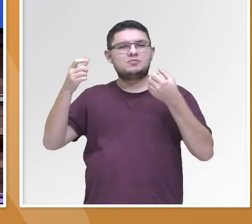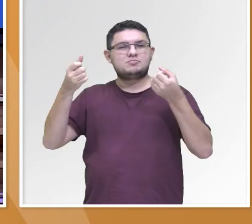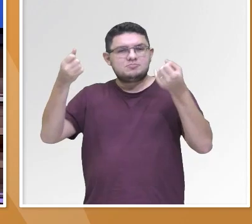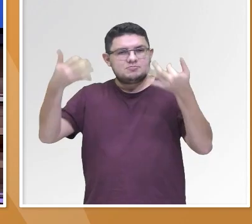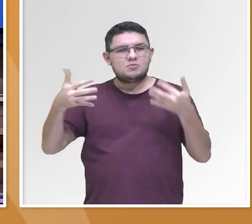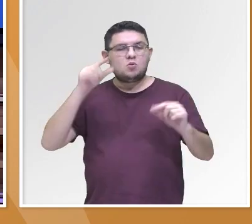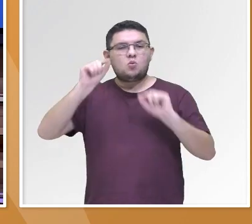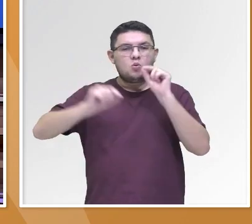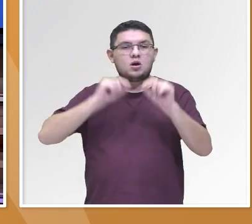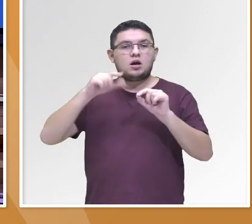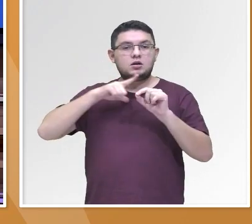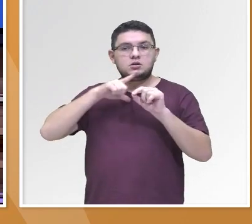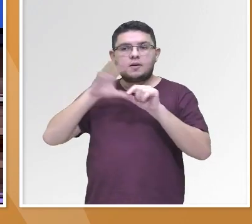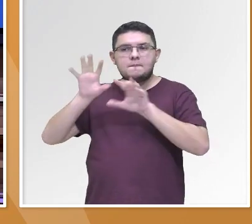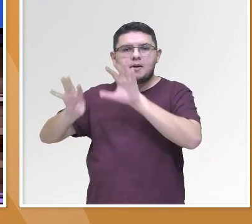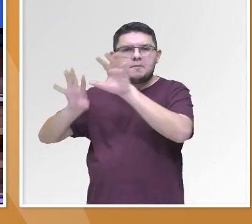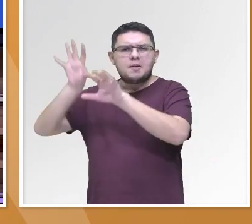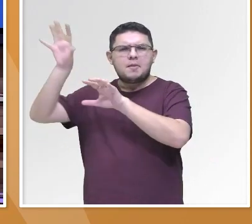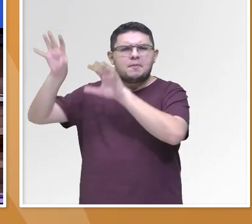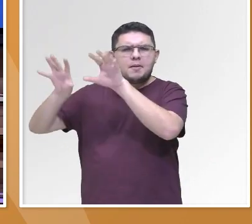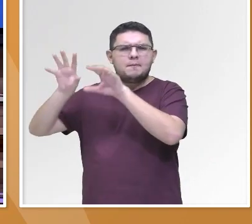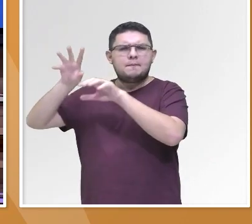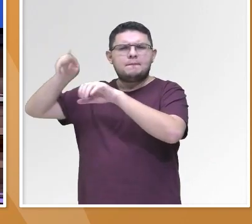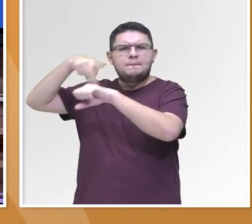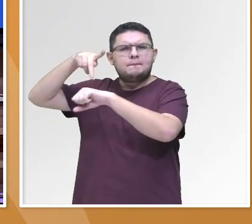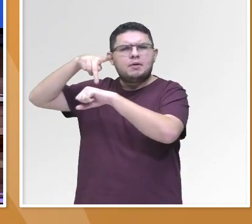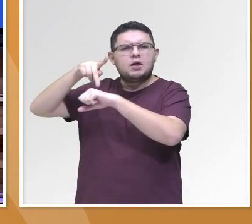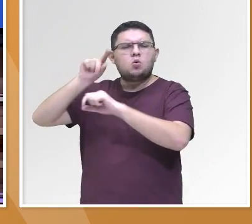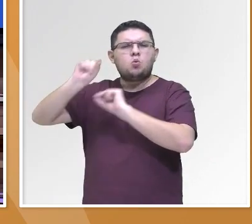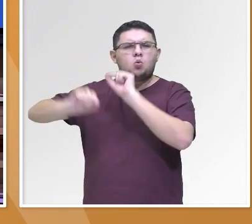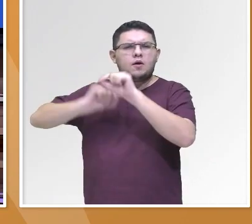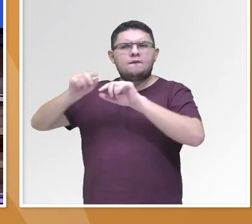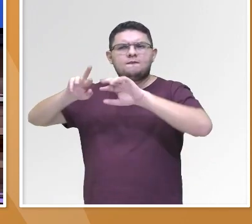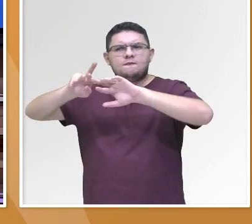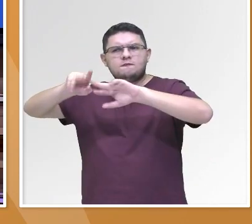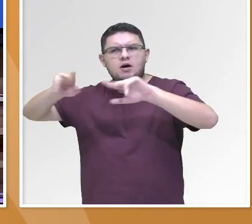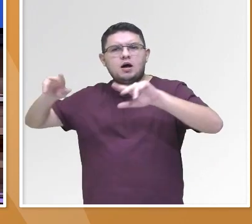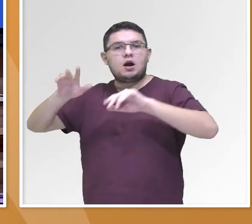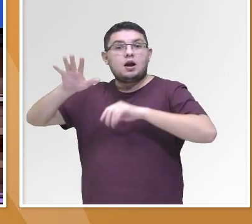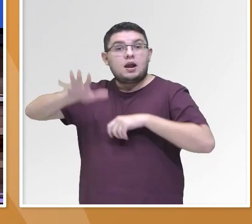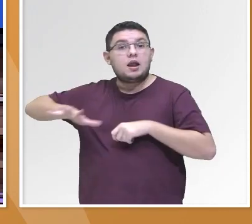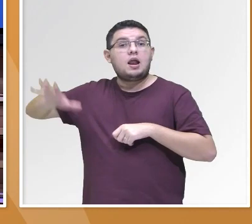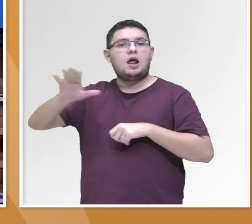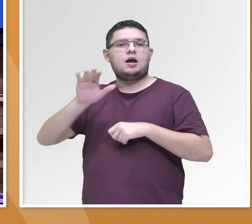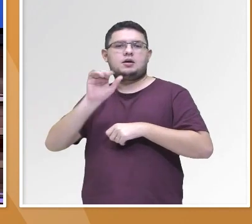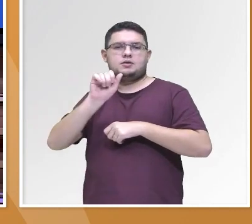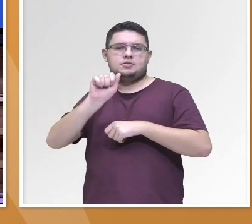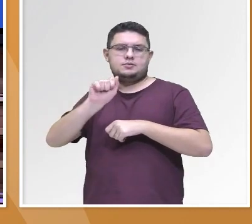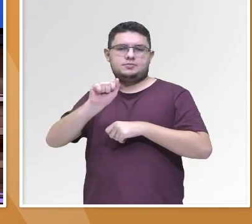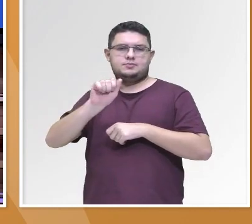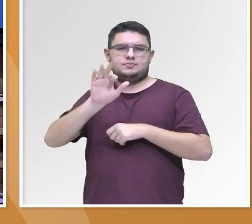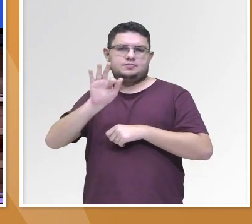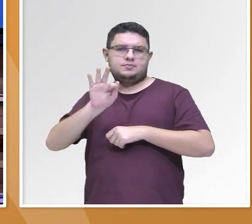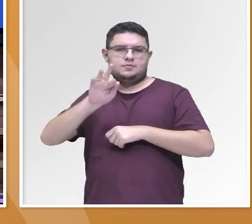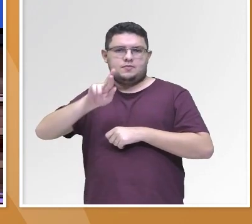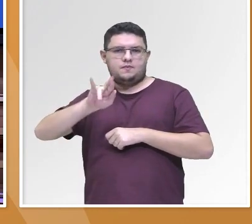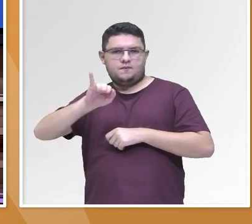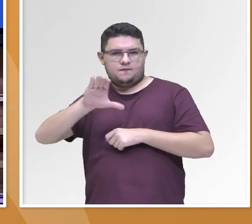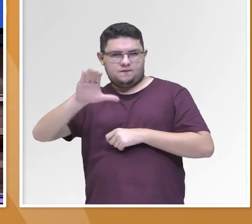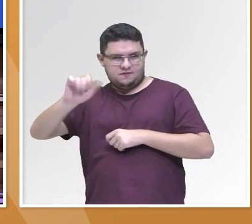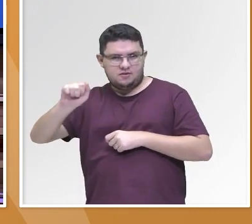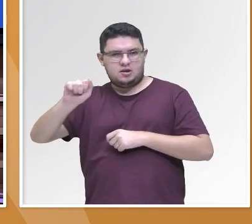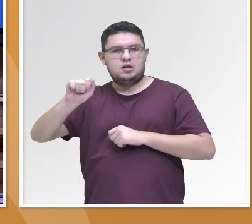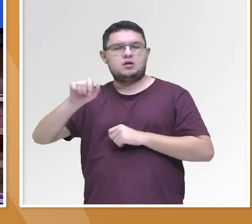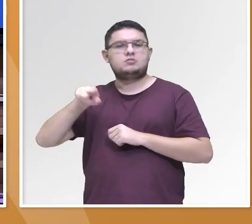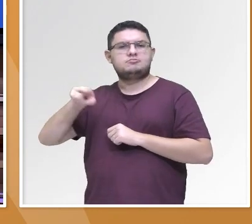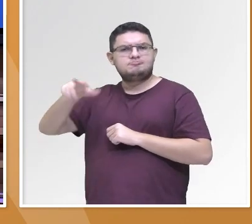fragmentar em diversos outros países que estão ali dentro do continente africano, que foram os principais pontos de onde essas pessoas foram